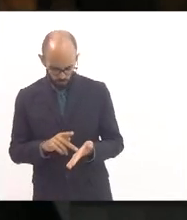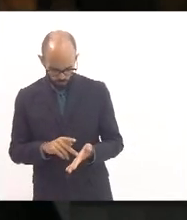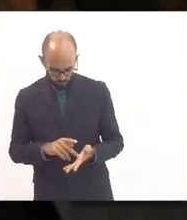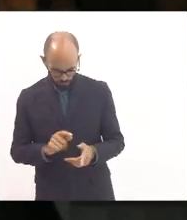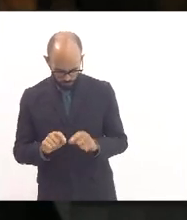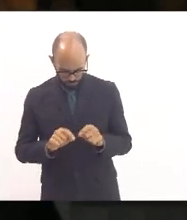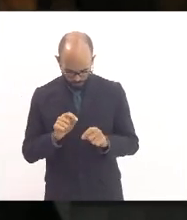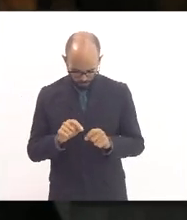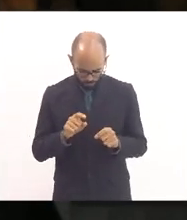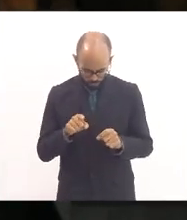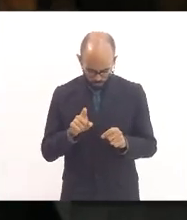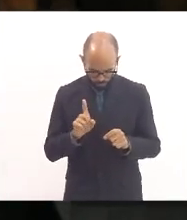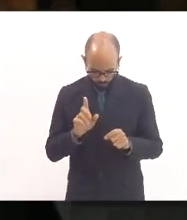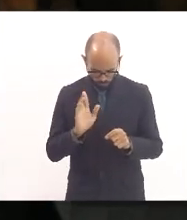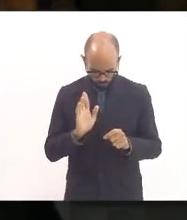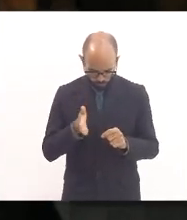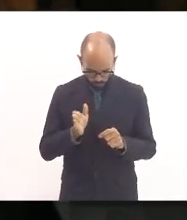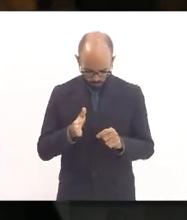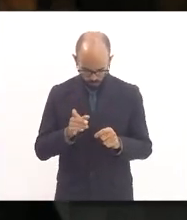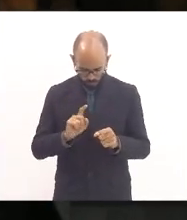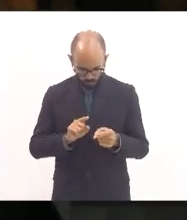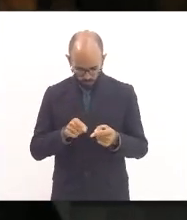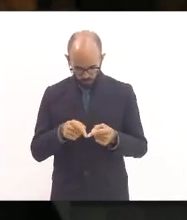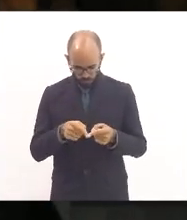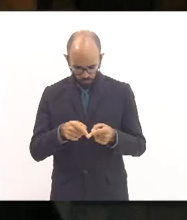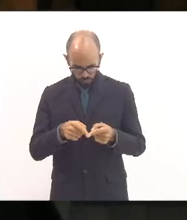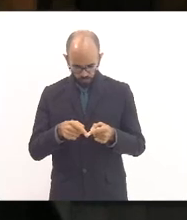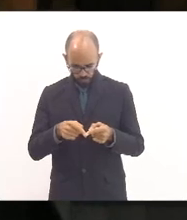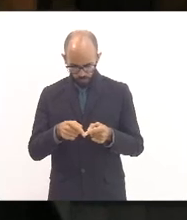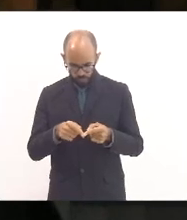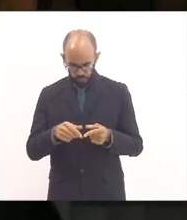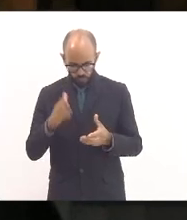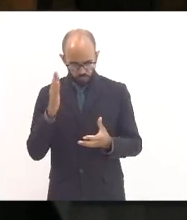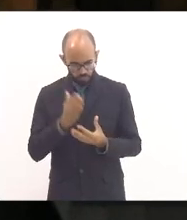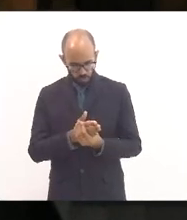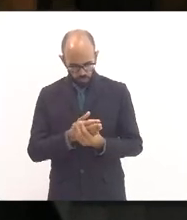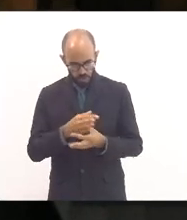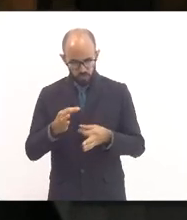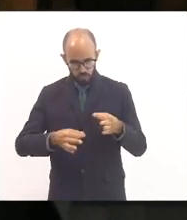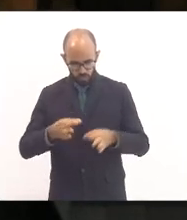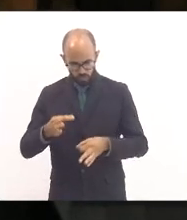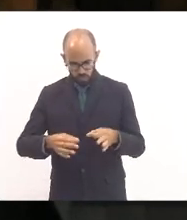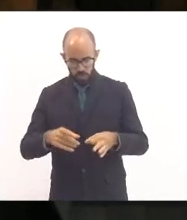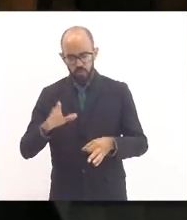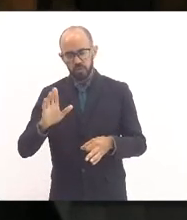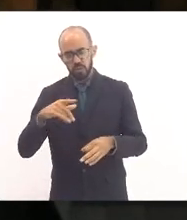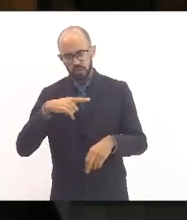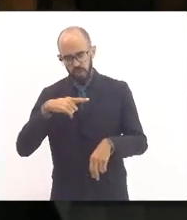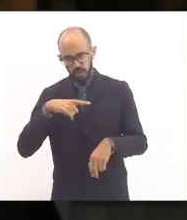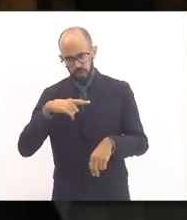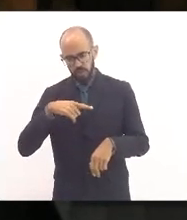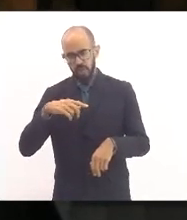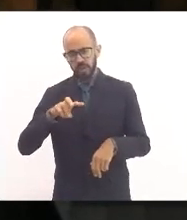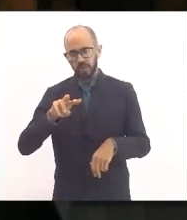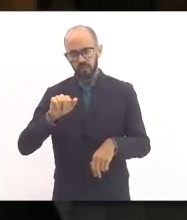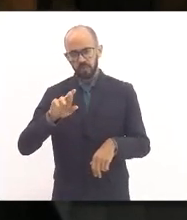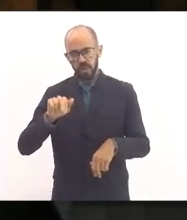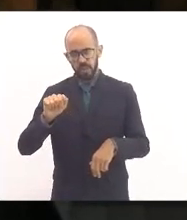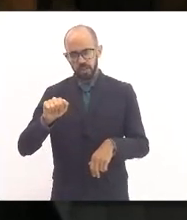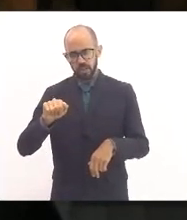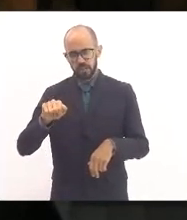isso já é objeto de demanda judicial temos uma ação coletiva ajuizada na Vara de Fazenda